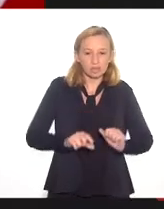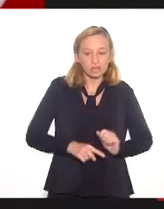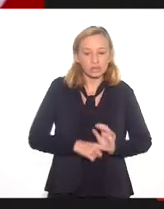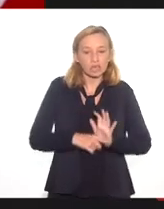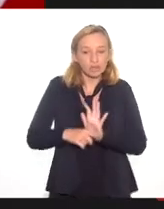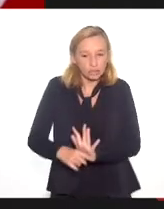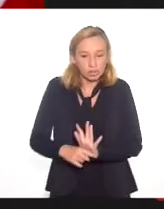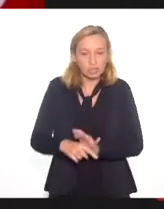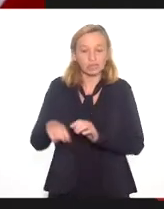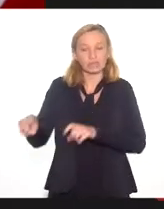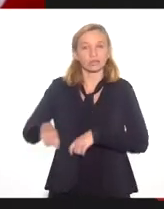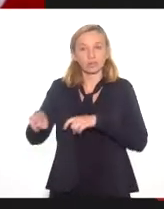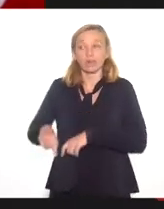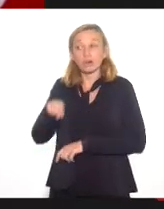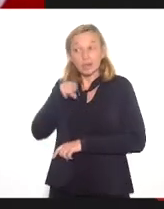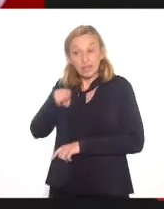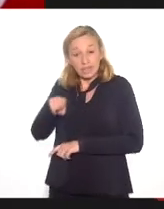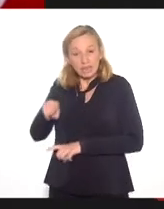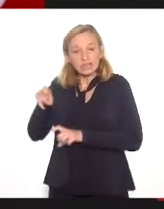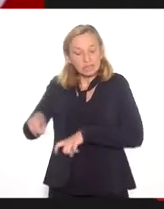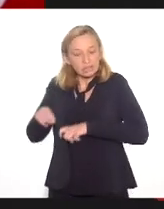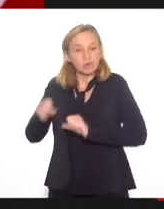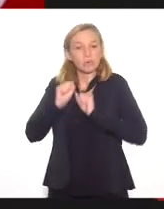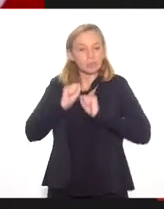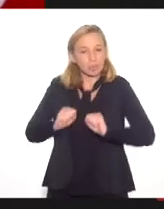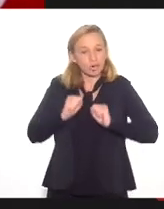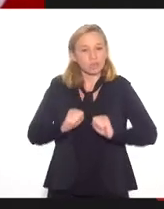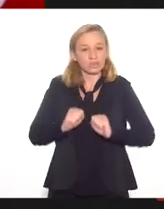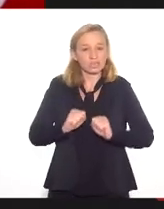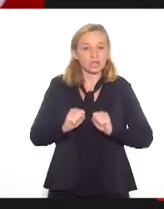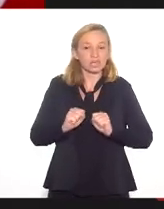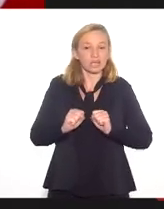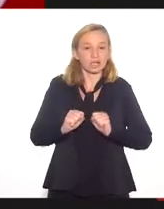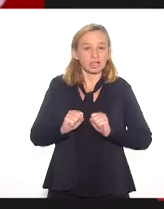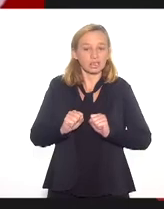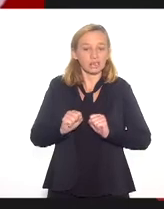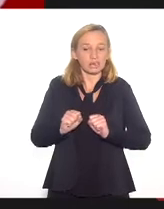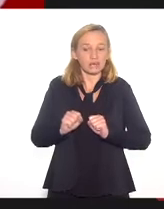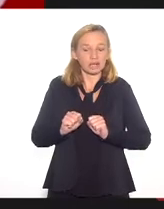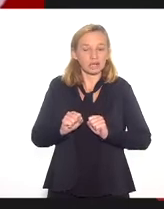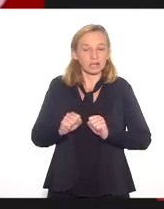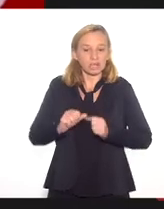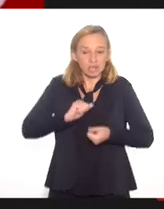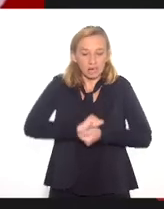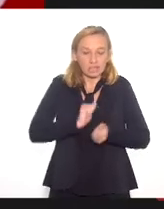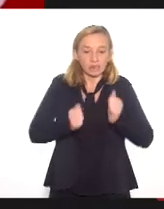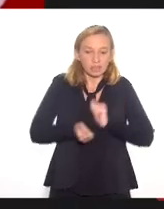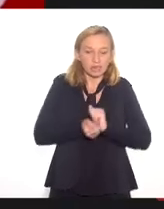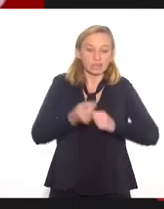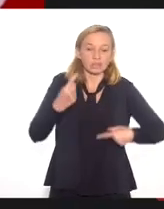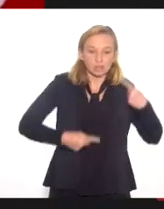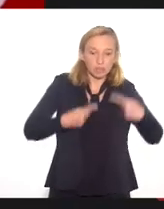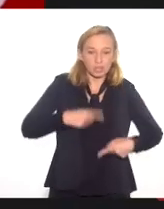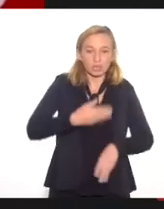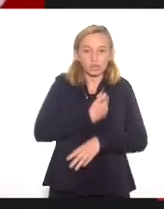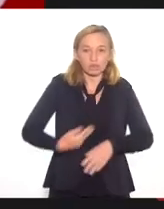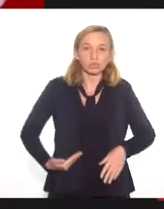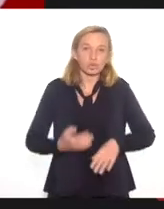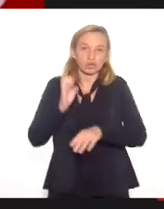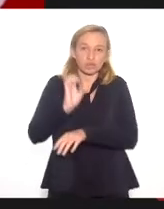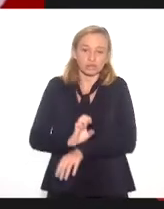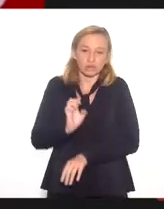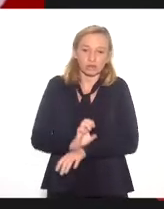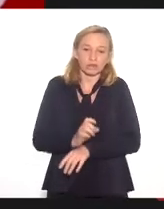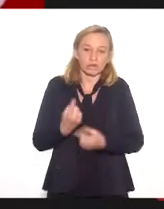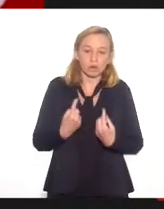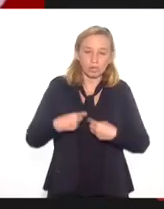agricultura para que essa agricultura ela possa tá inserida nas políticas públicas estaduais aí